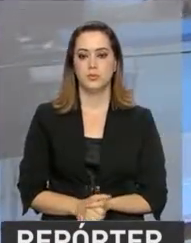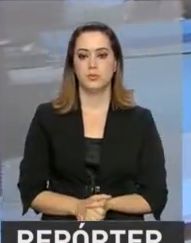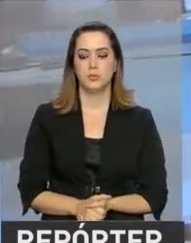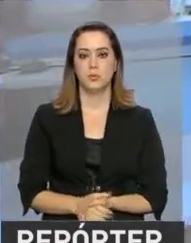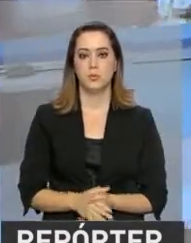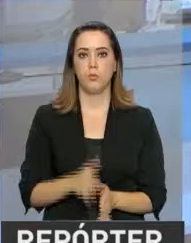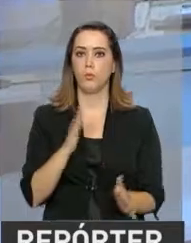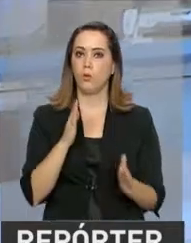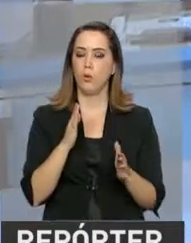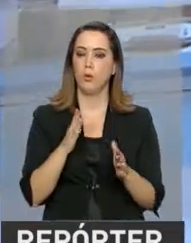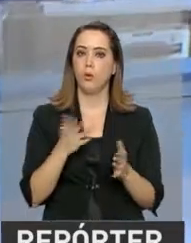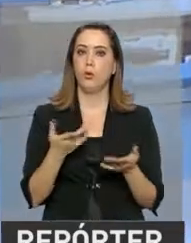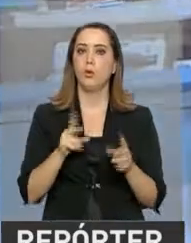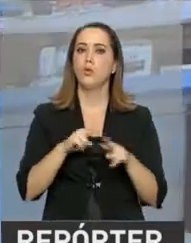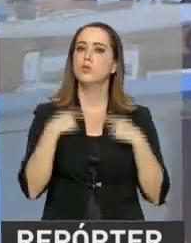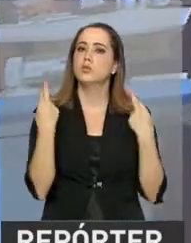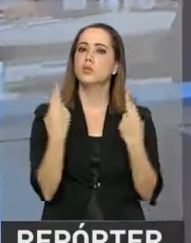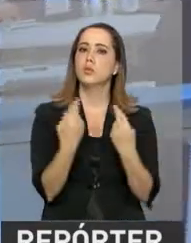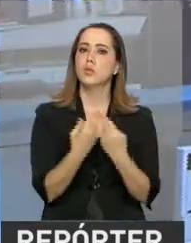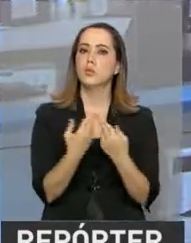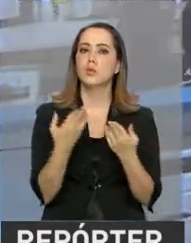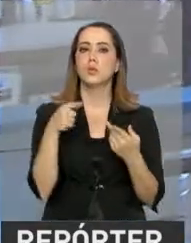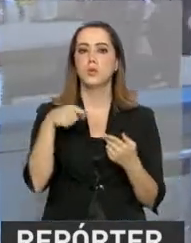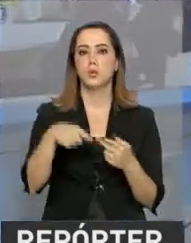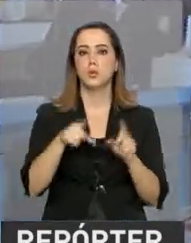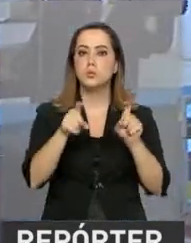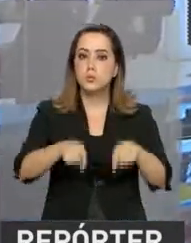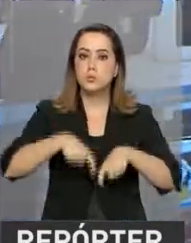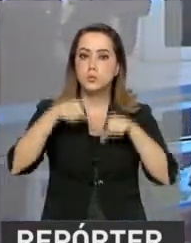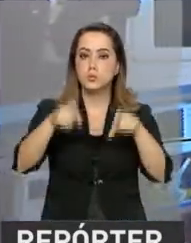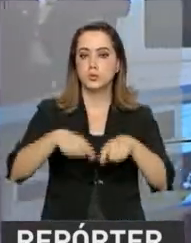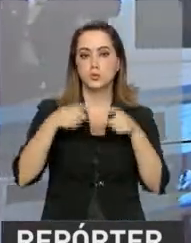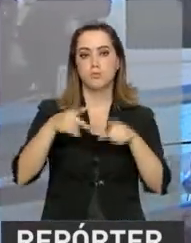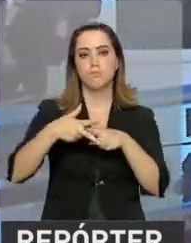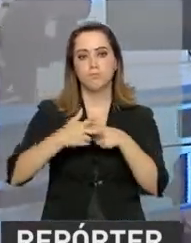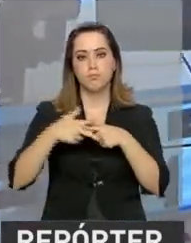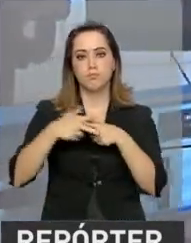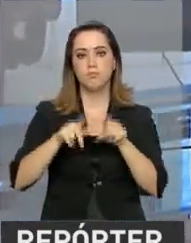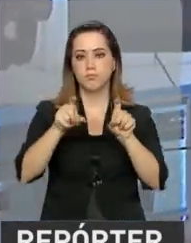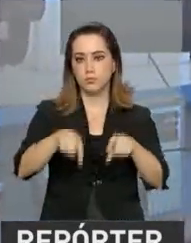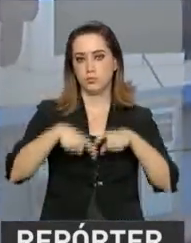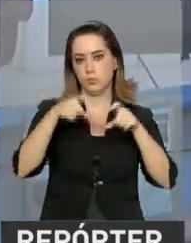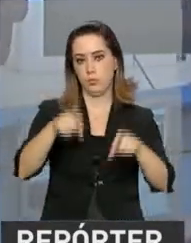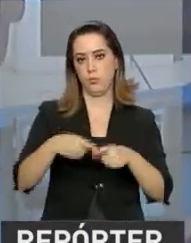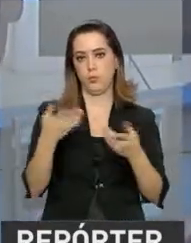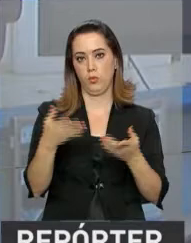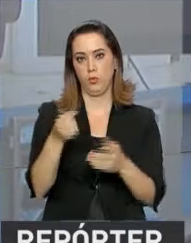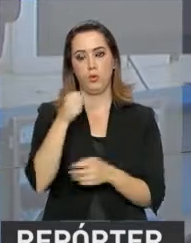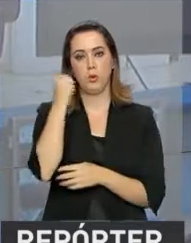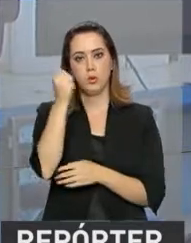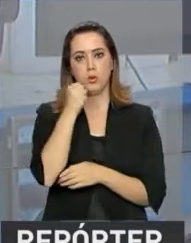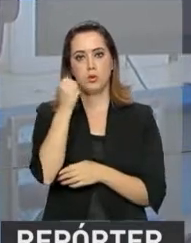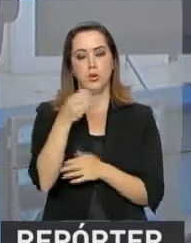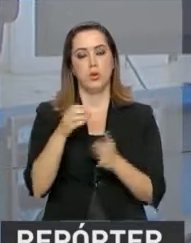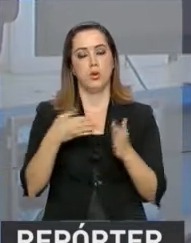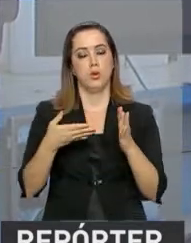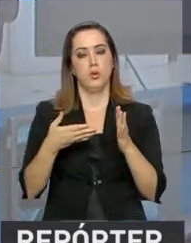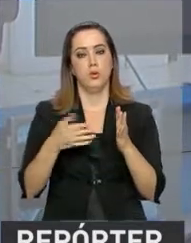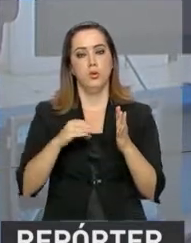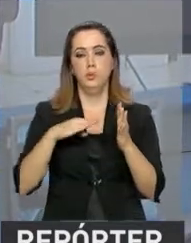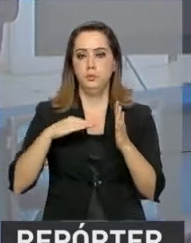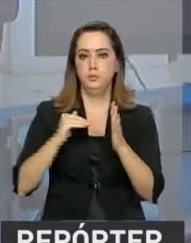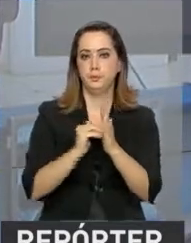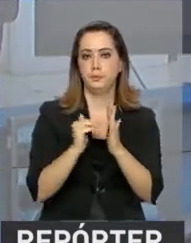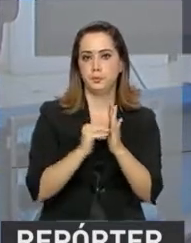Durante uma audiência na Comissão de Agricultura e Reforma Agrária do Senado, nesta quinta-feira, o ministro da Casa Civil, Eliseu Padilha, destacou que o